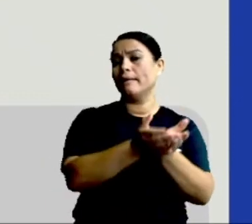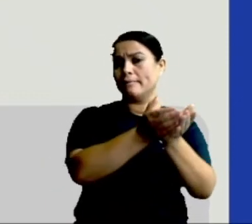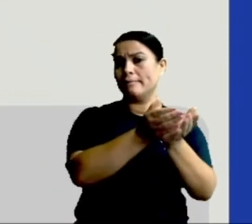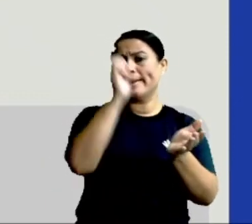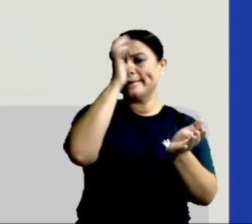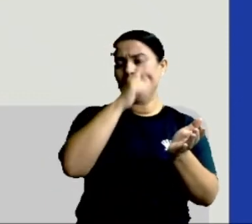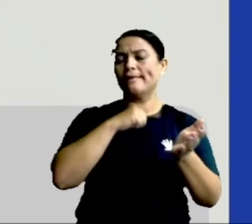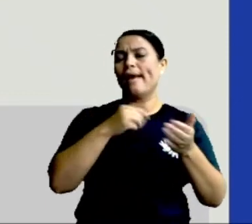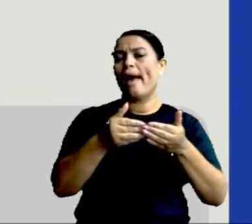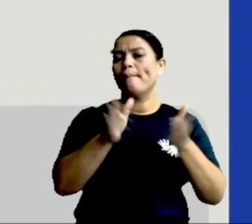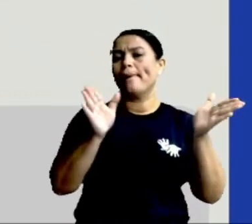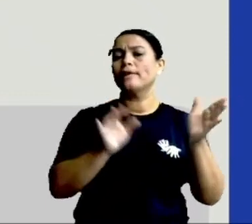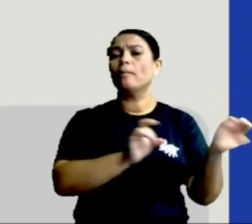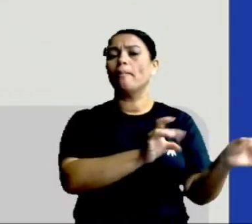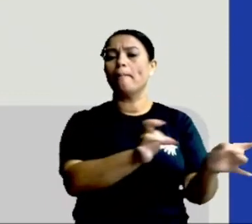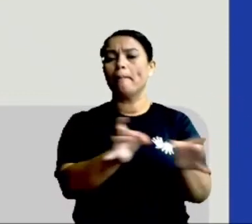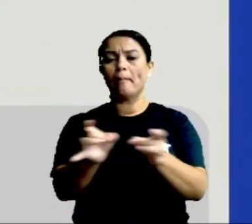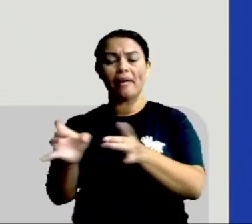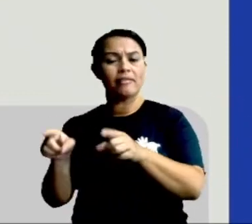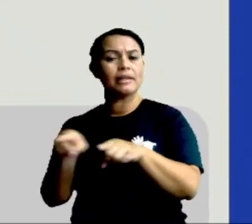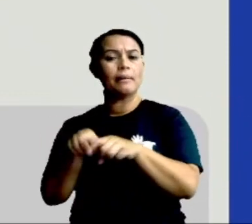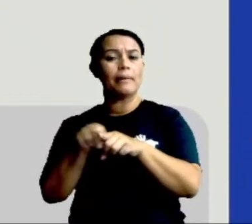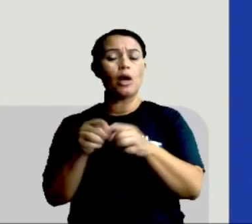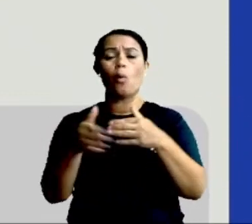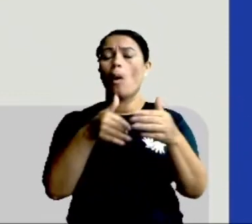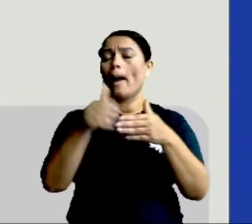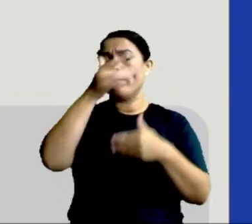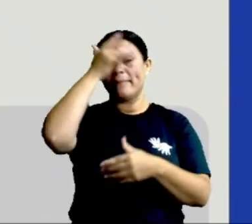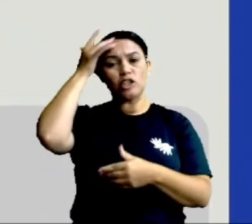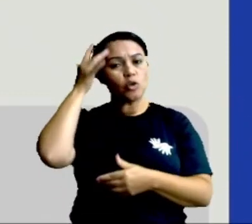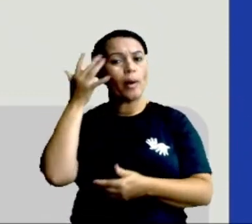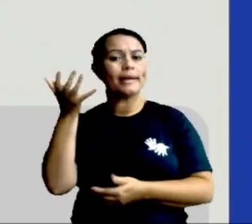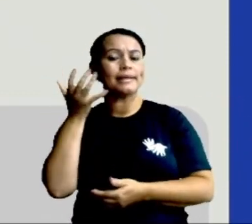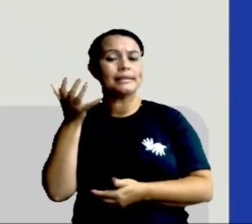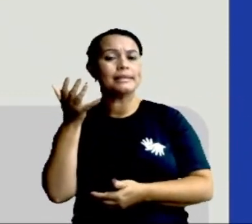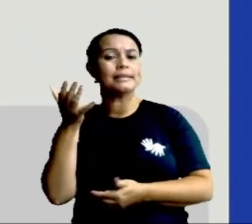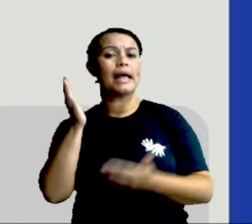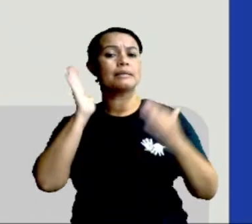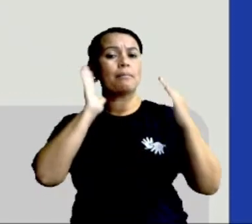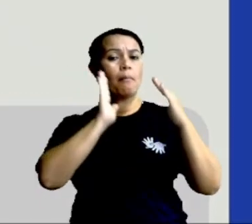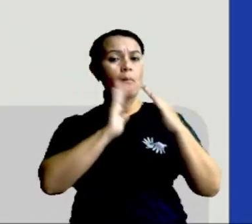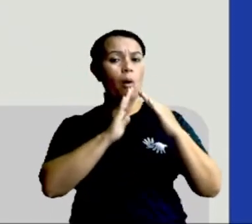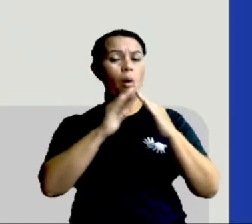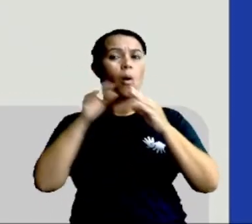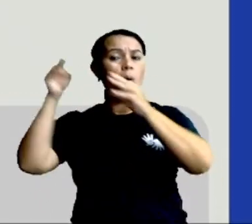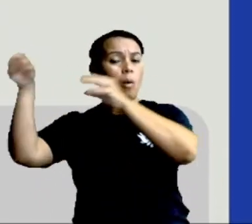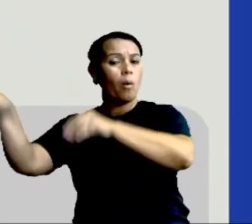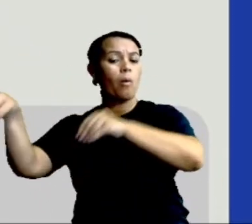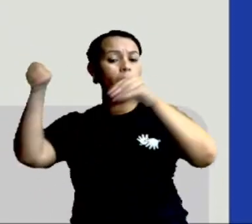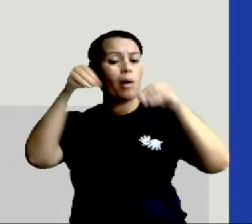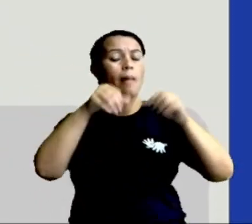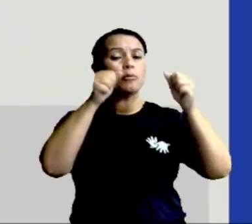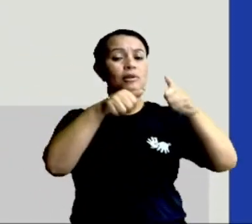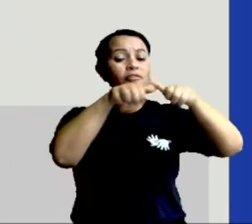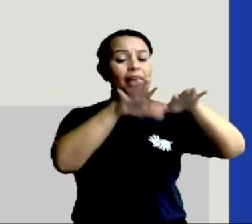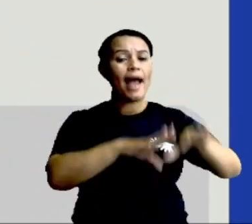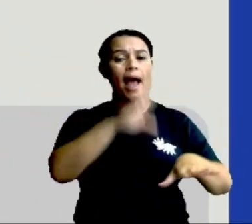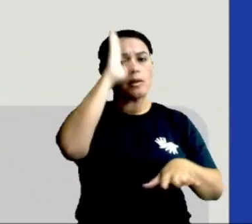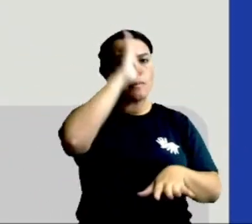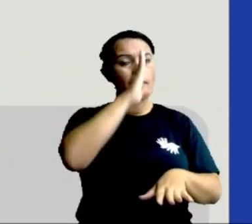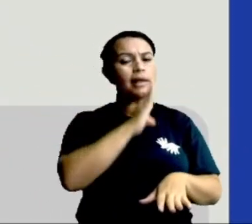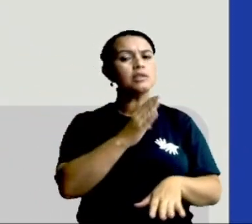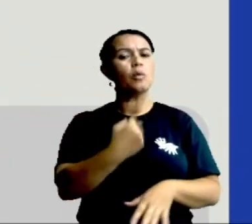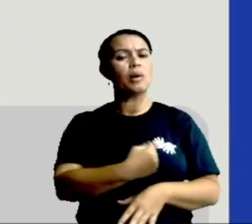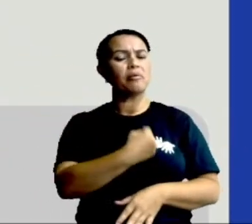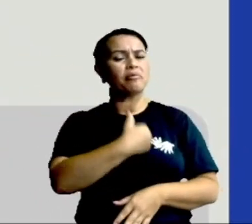Igualmente, pessoas de qualquer nacionalidade que desejavam fazer uma vida melhor puderam se estabelecer no Brasil.